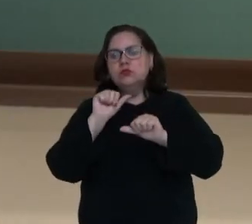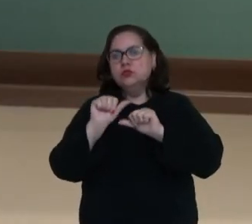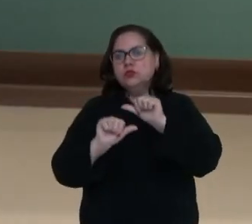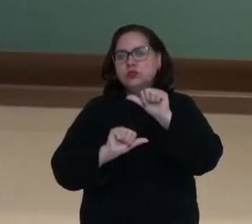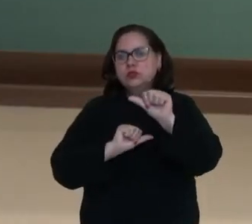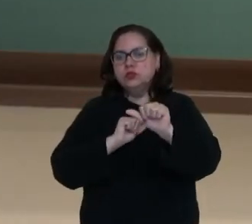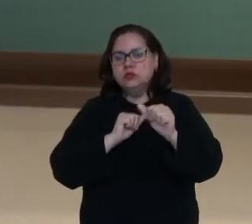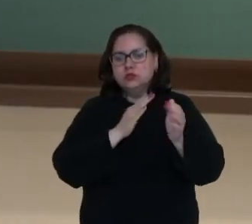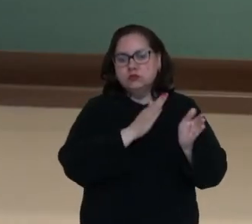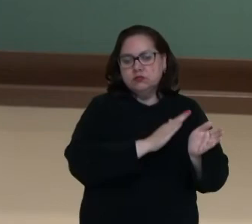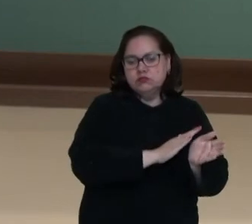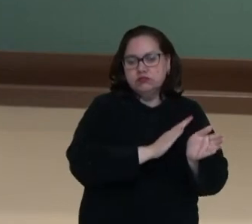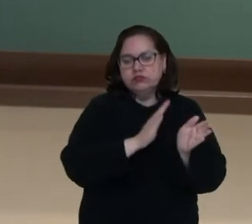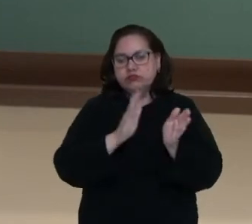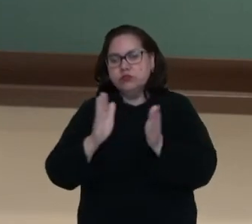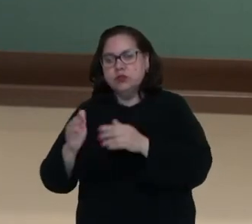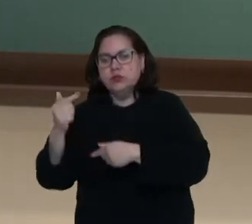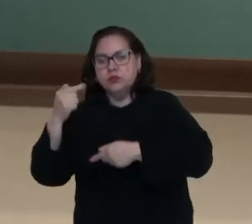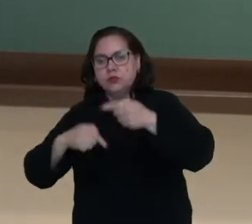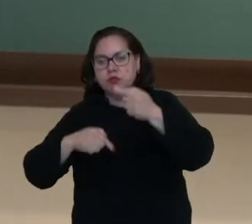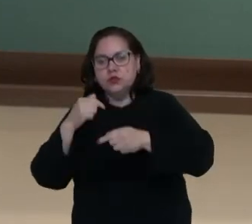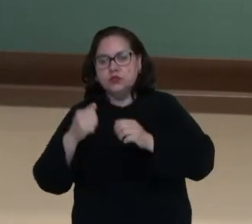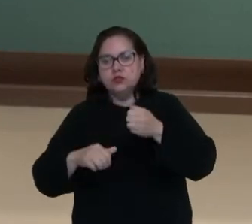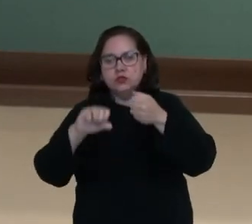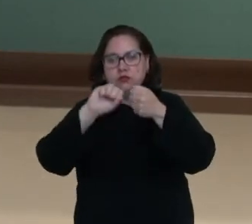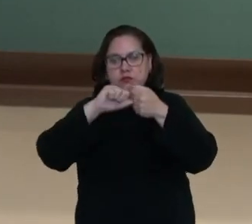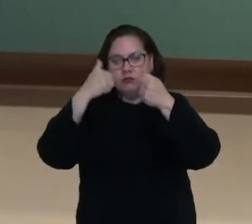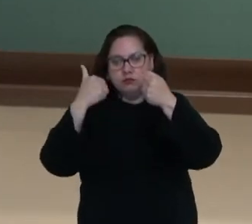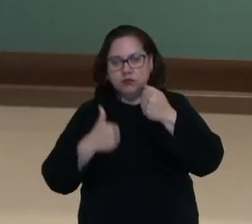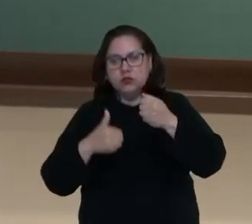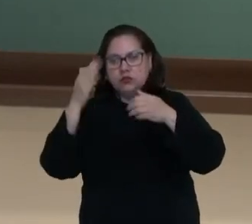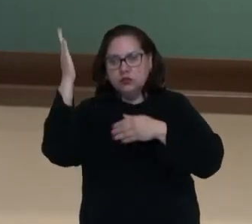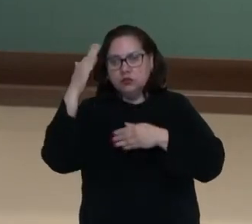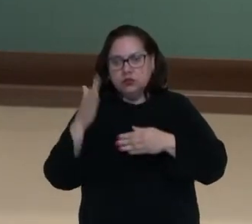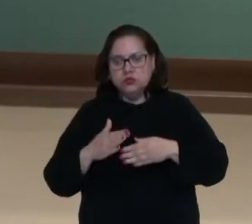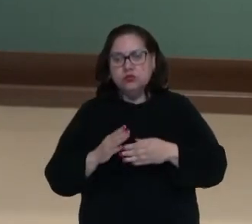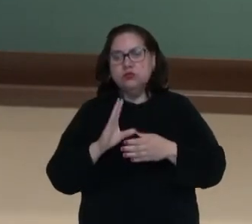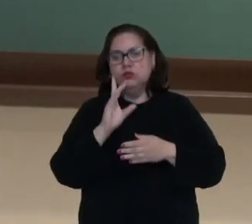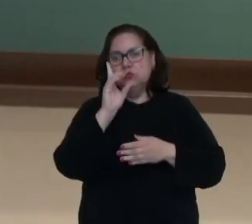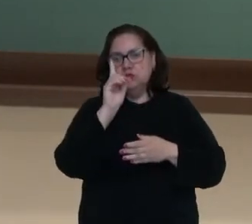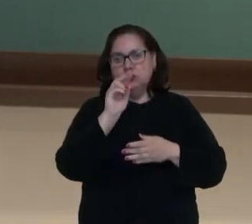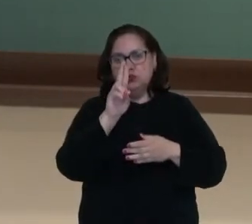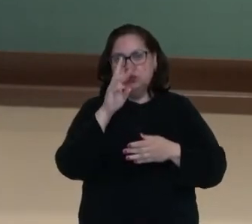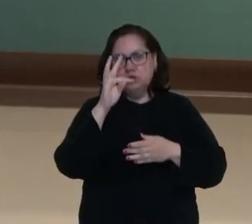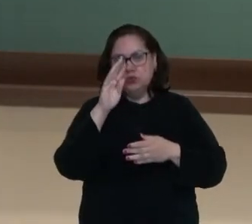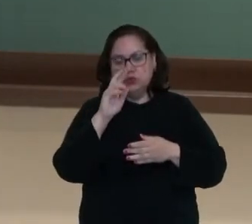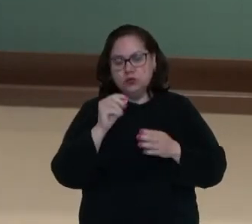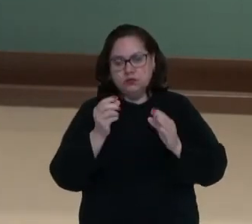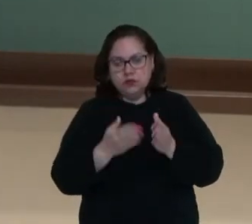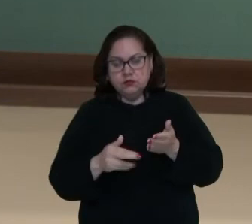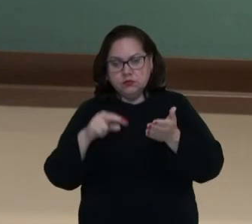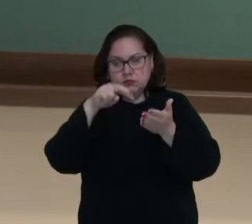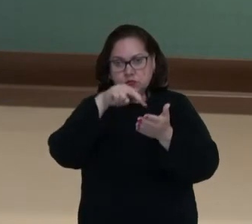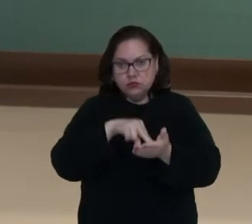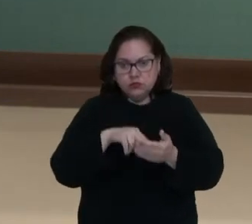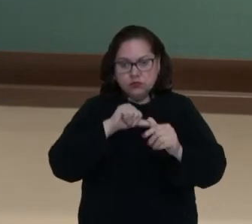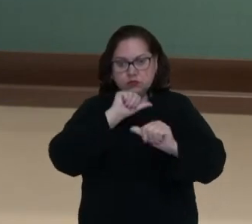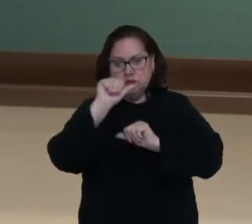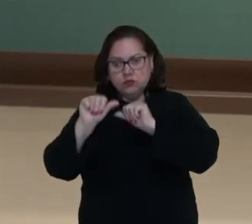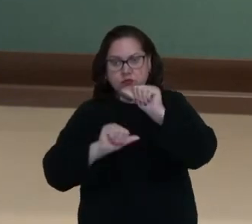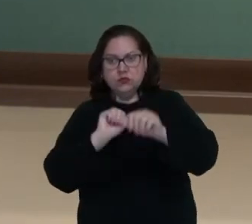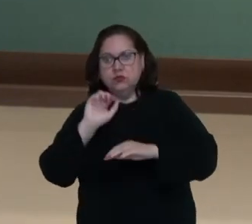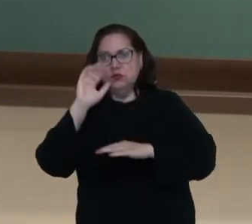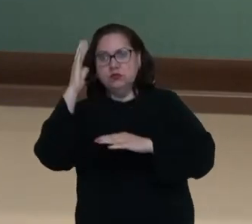mudança, transição política para a democratização no Brasil, onde Dutra vai assumir, algumas transformações e mudanças que